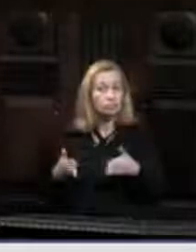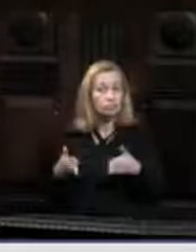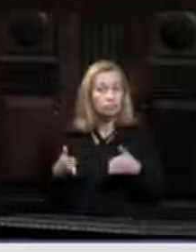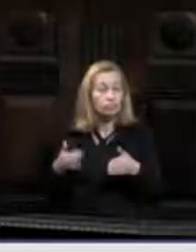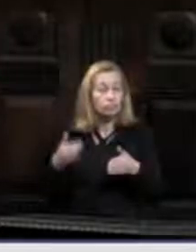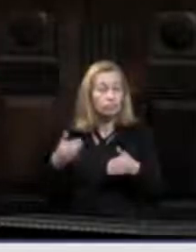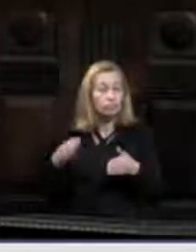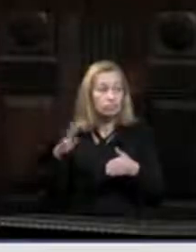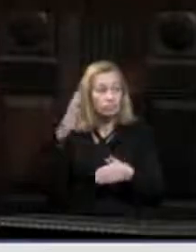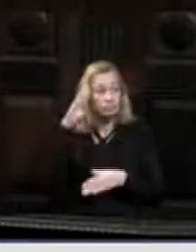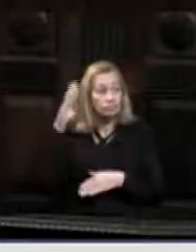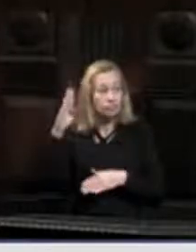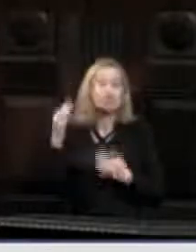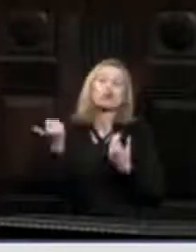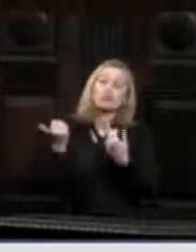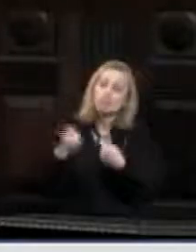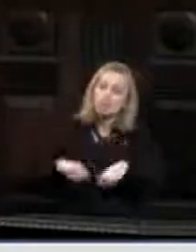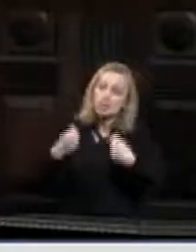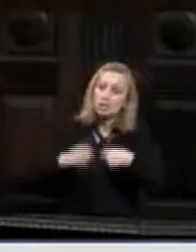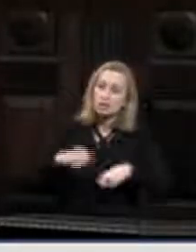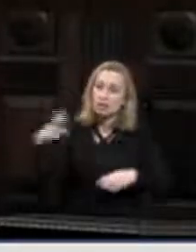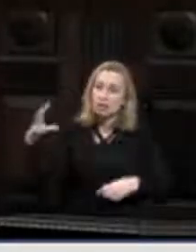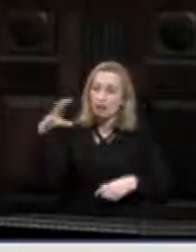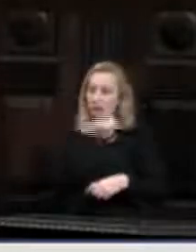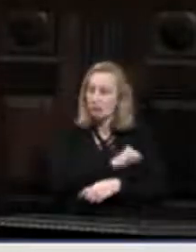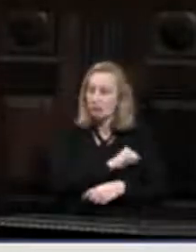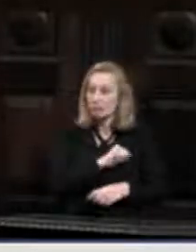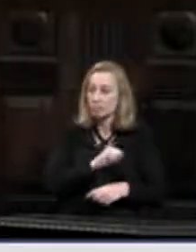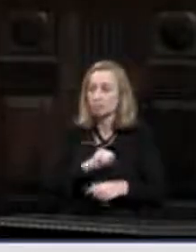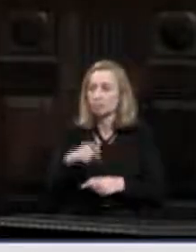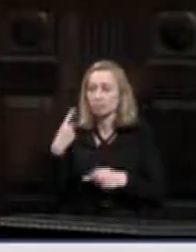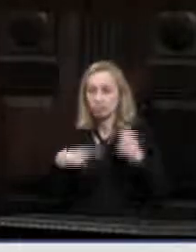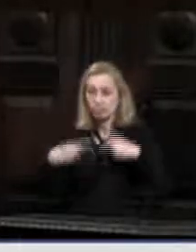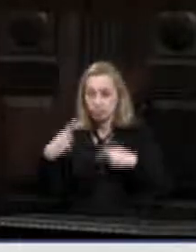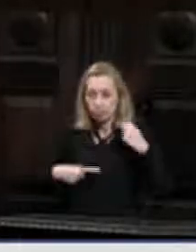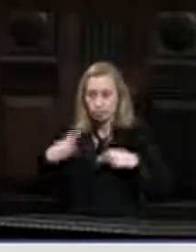que precisa urgentemente ser discutido,